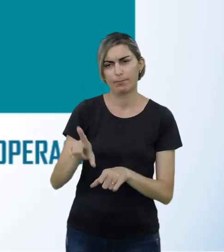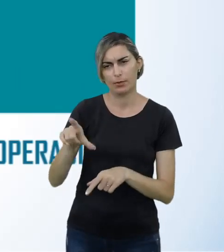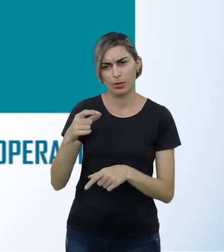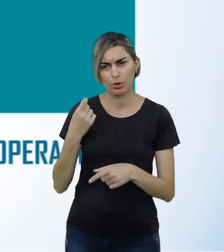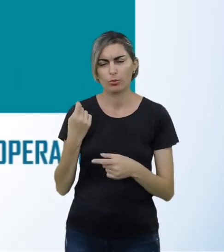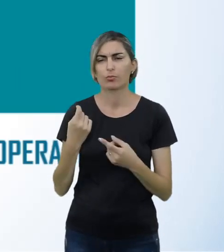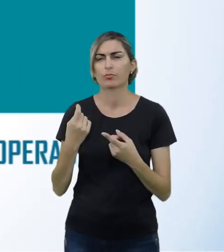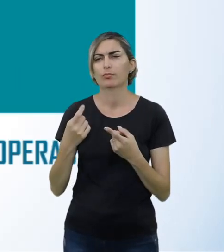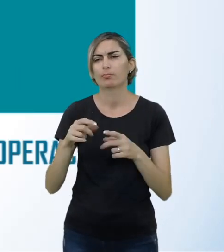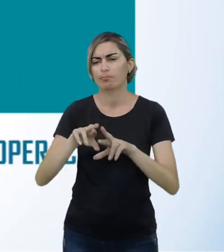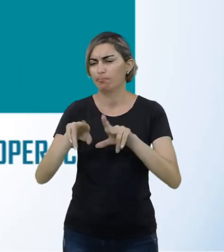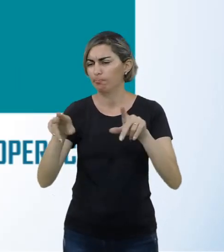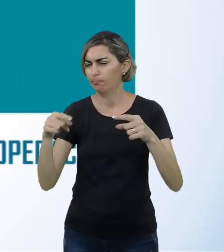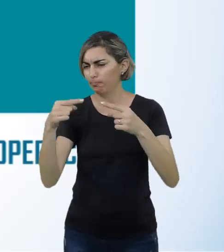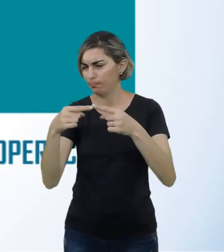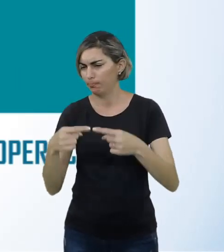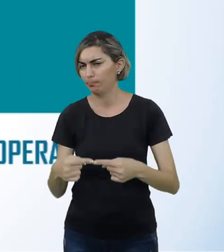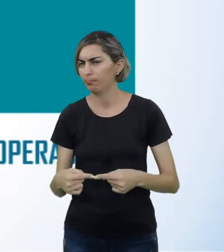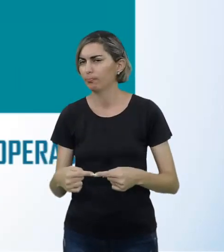vários